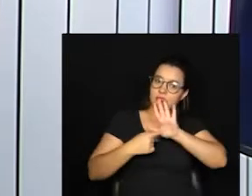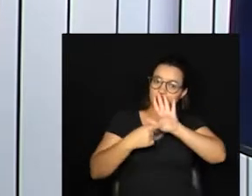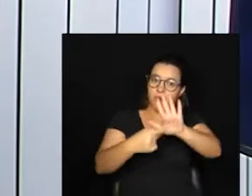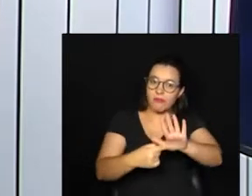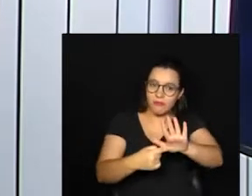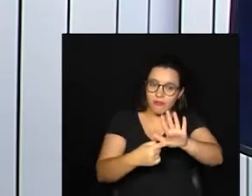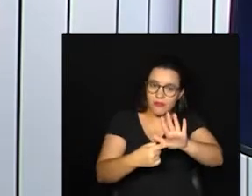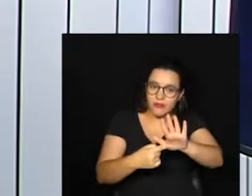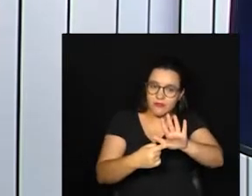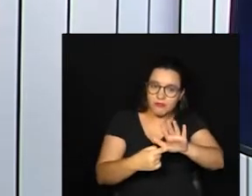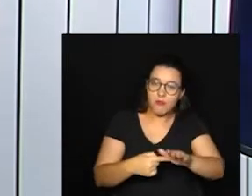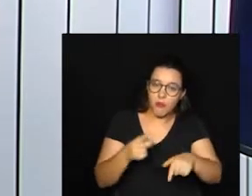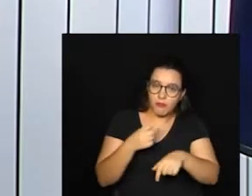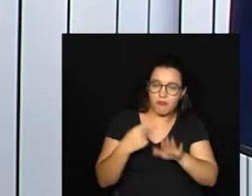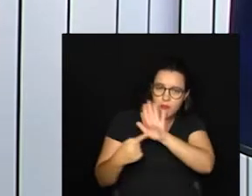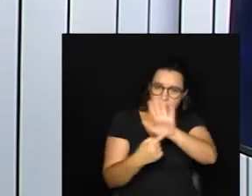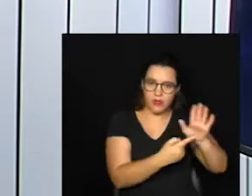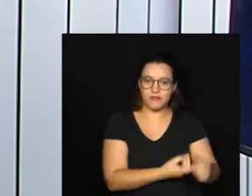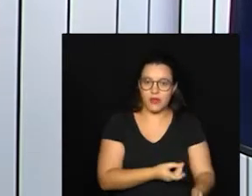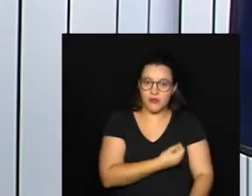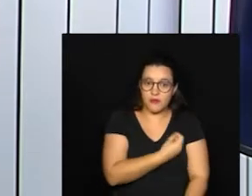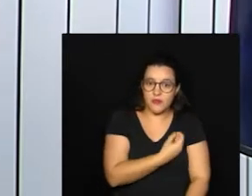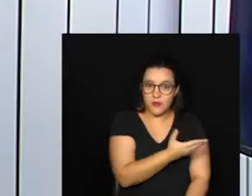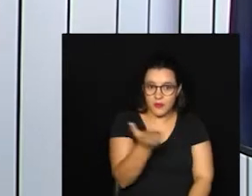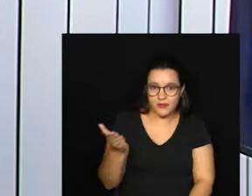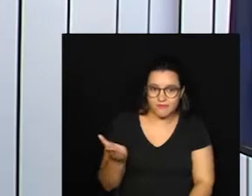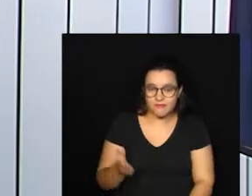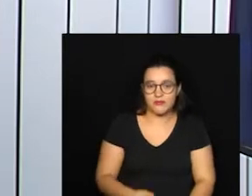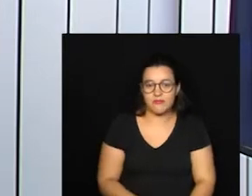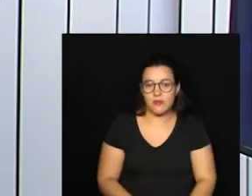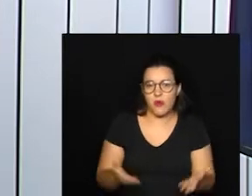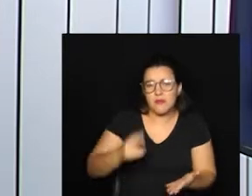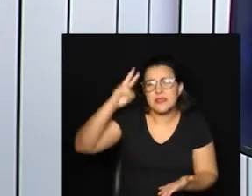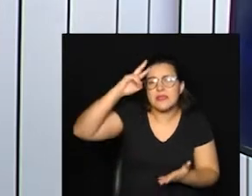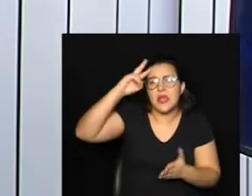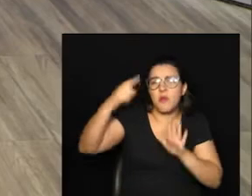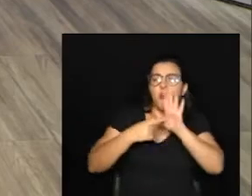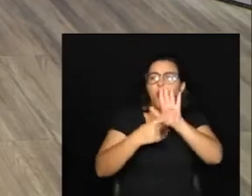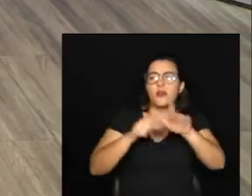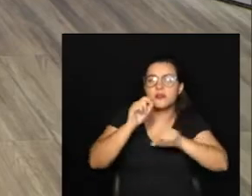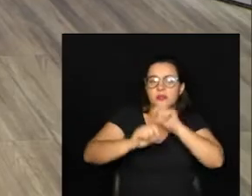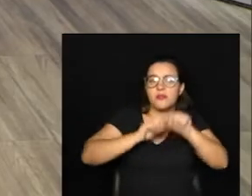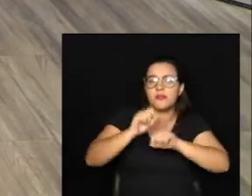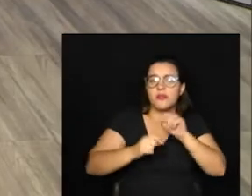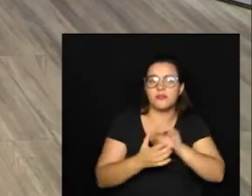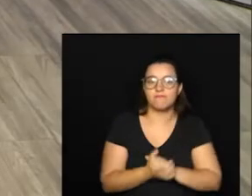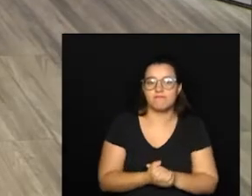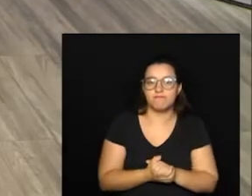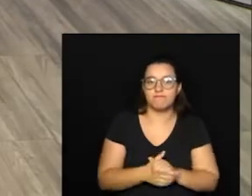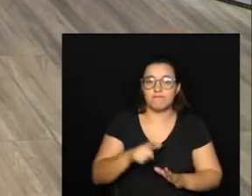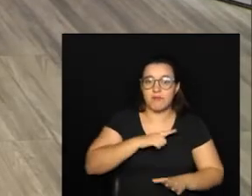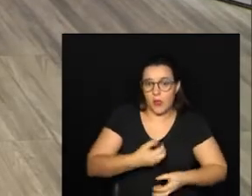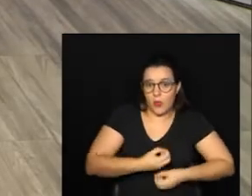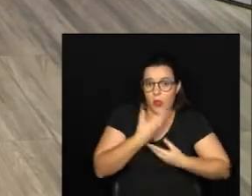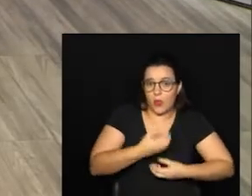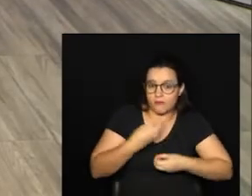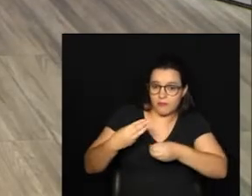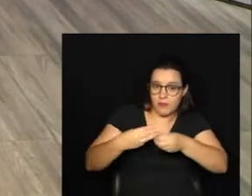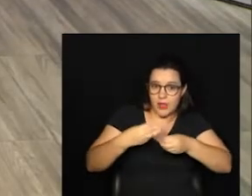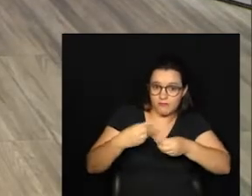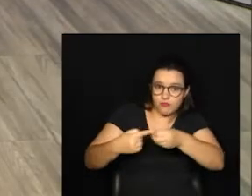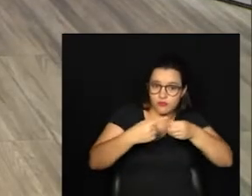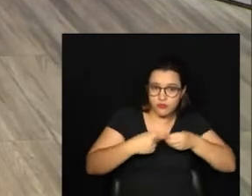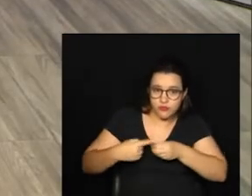conversa ao vivo? E o que você vai ver aqui nesta segunda-feira no Câmara Total? As notícias da metrópole e